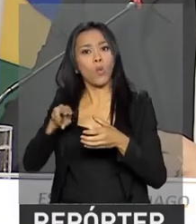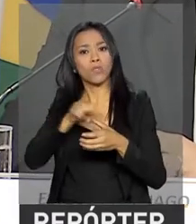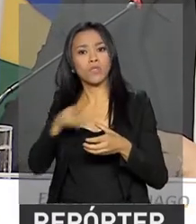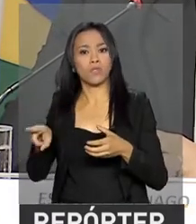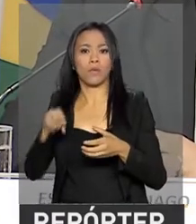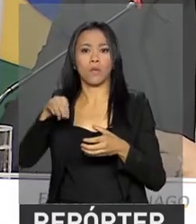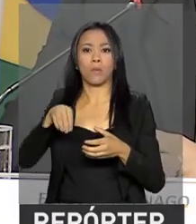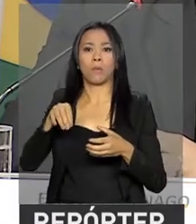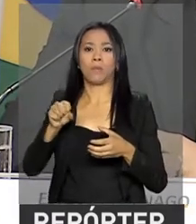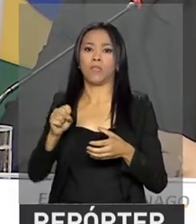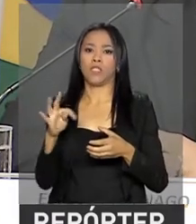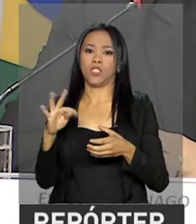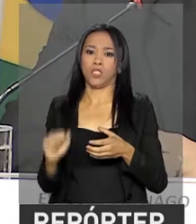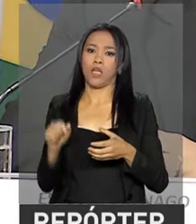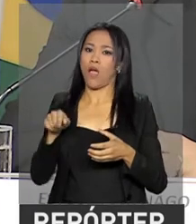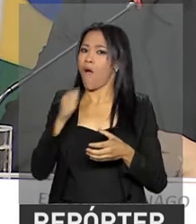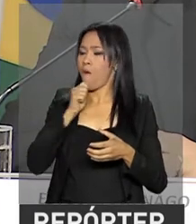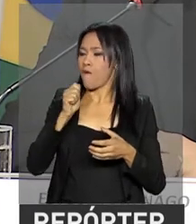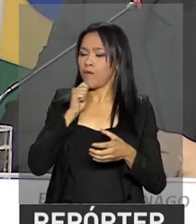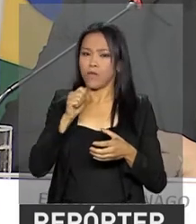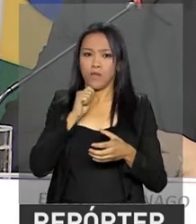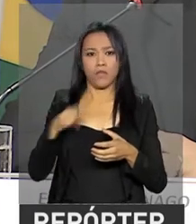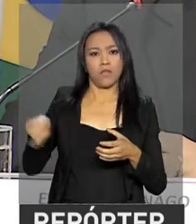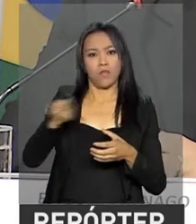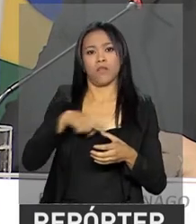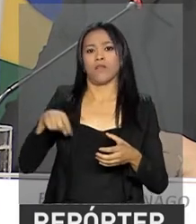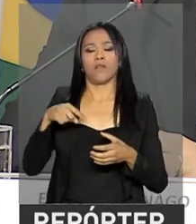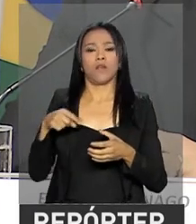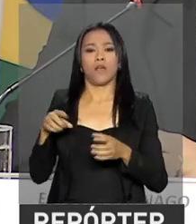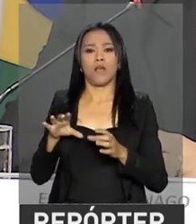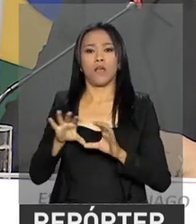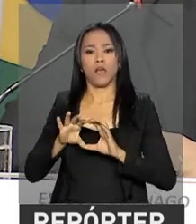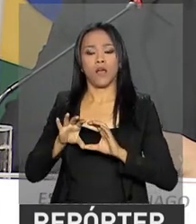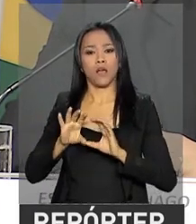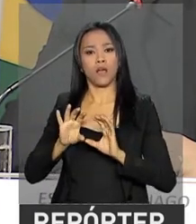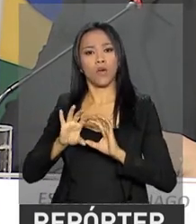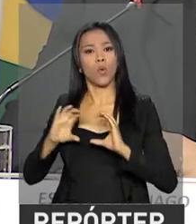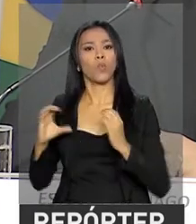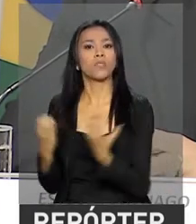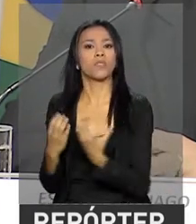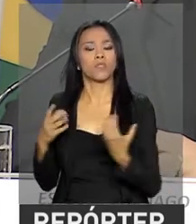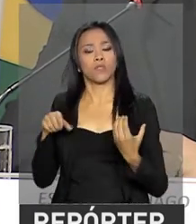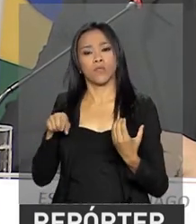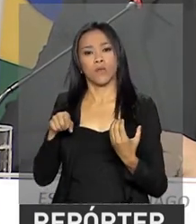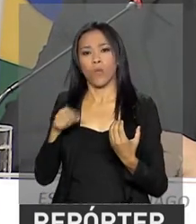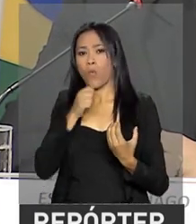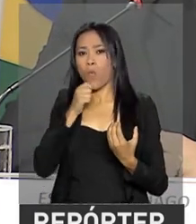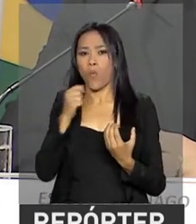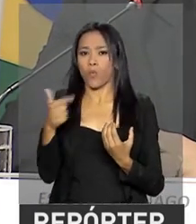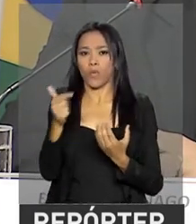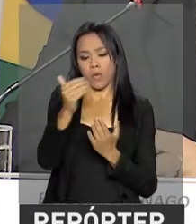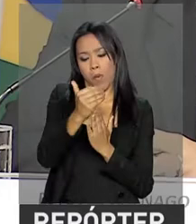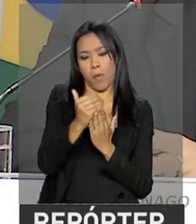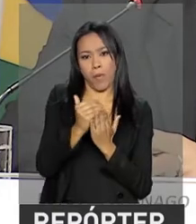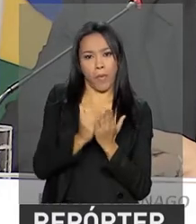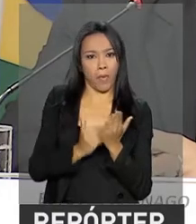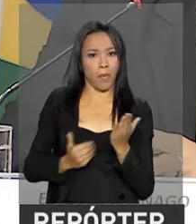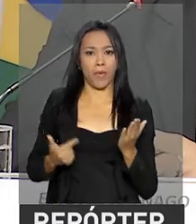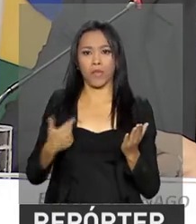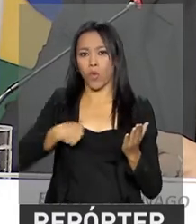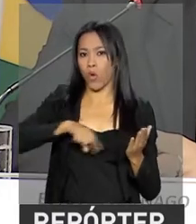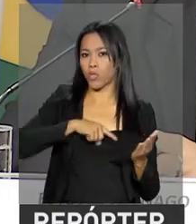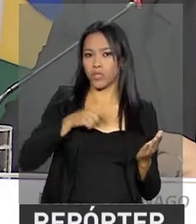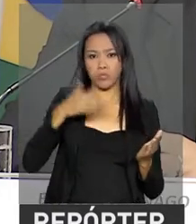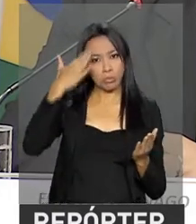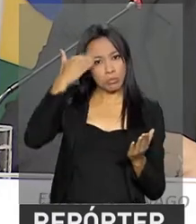então a comissão ainda nem colocou ainda a é o seu cronograma e nem temos ainda esse cronograma